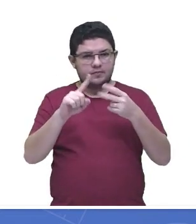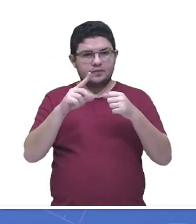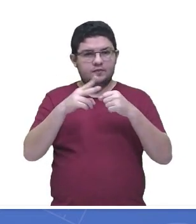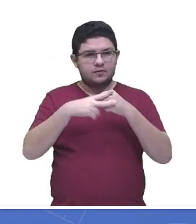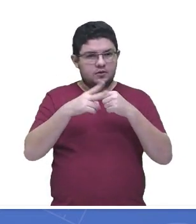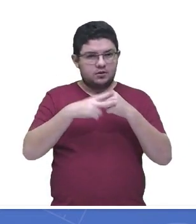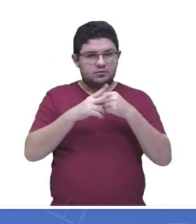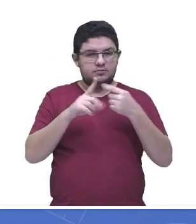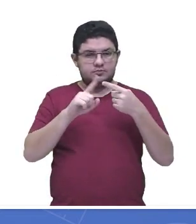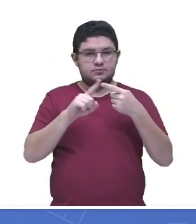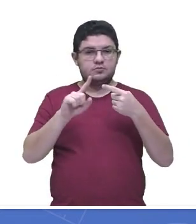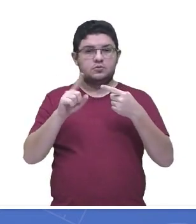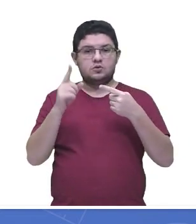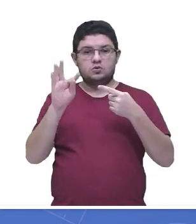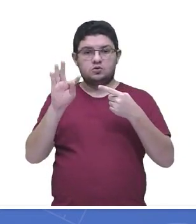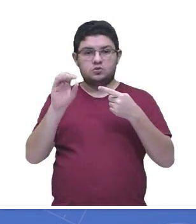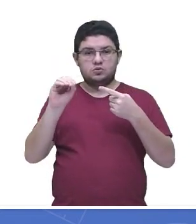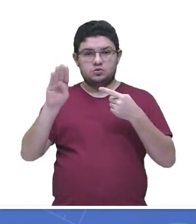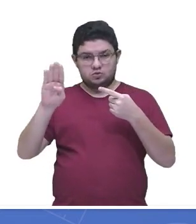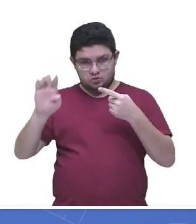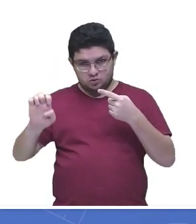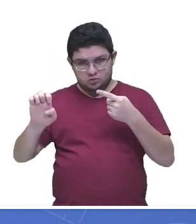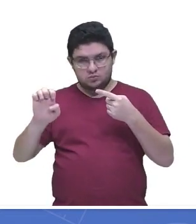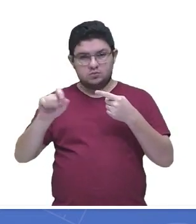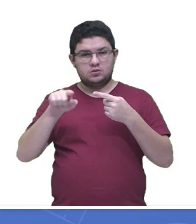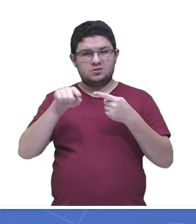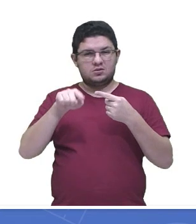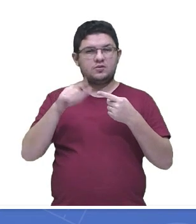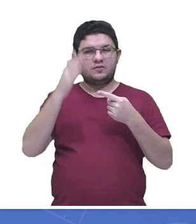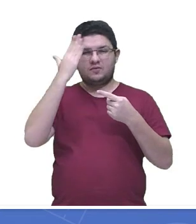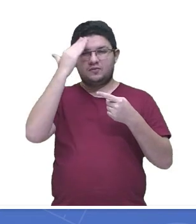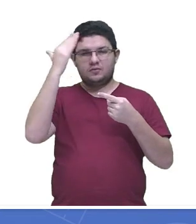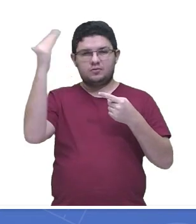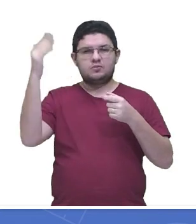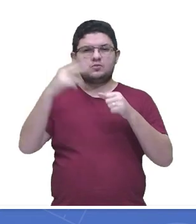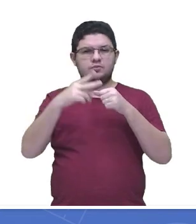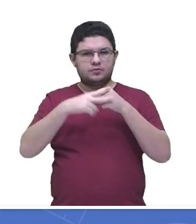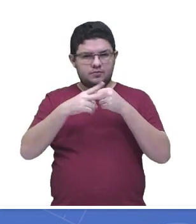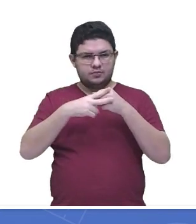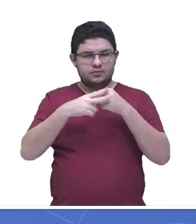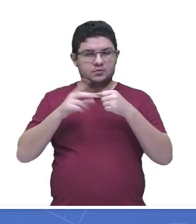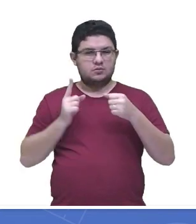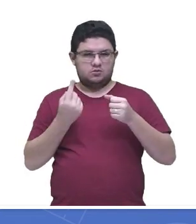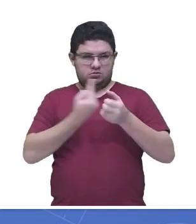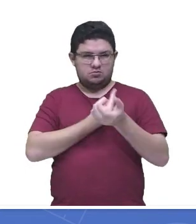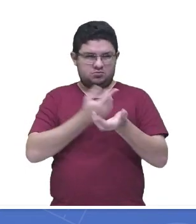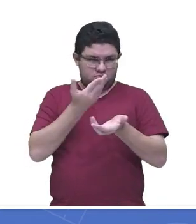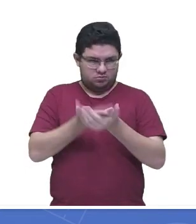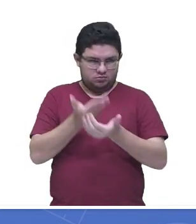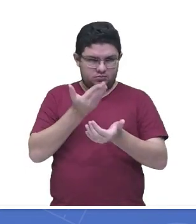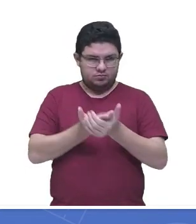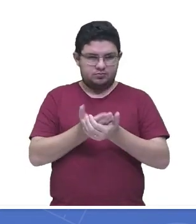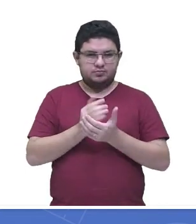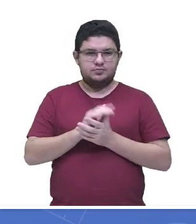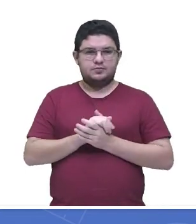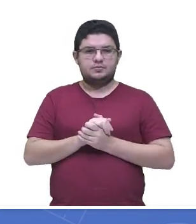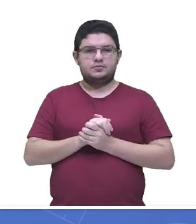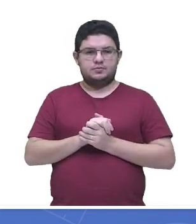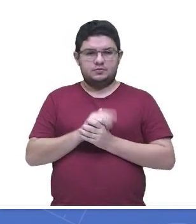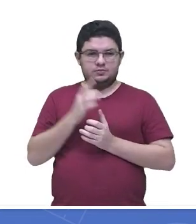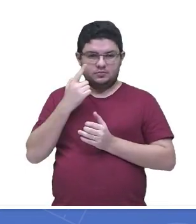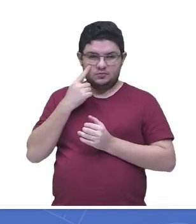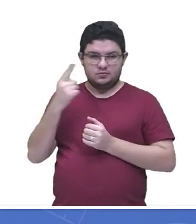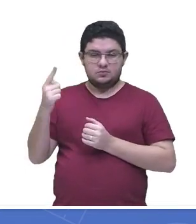verbo to be, aquele verbo tão conhecido que nós estudamos tanto, né? Mas aqui, observem, como